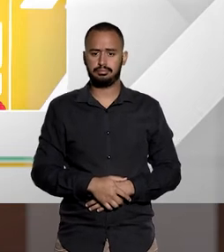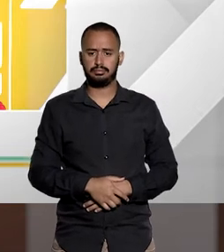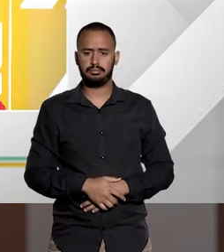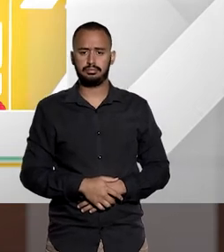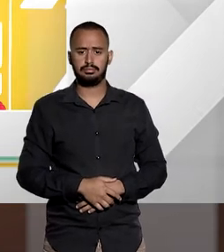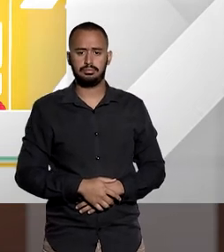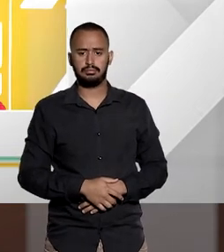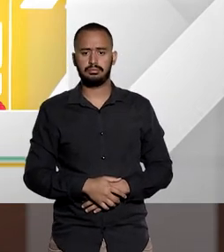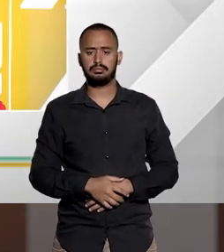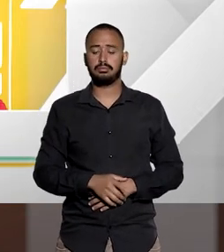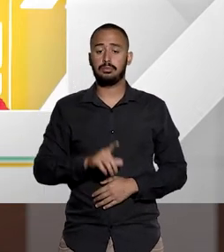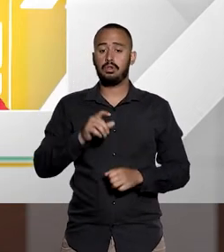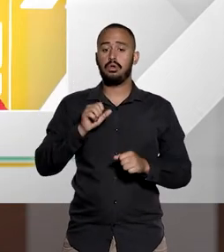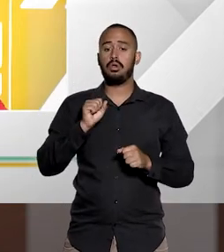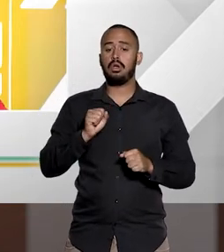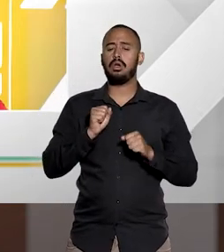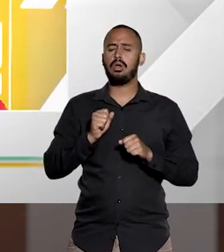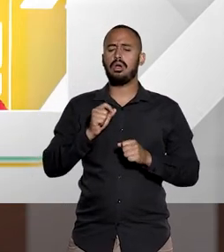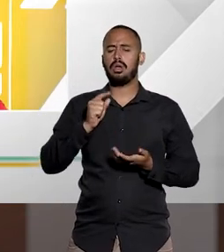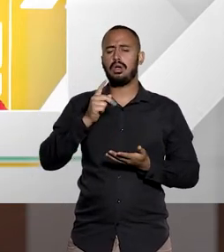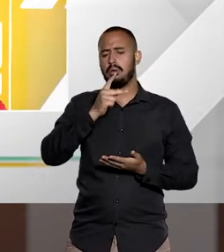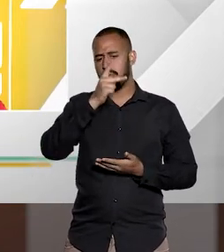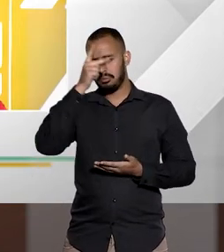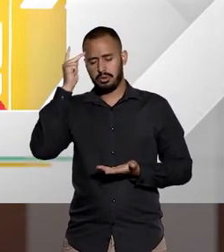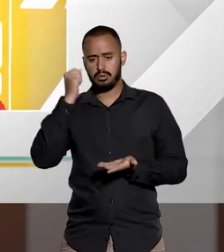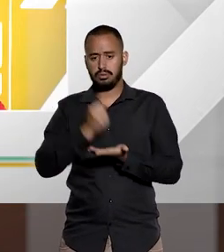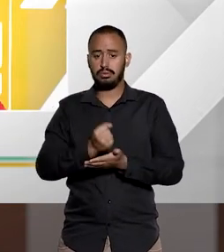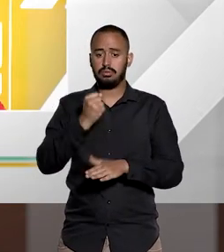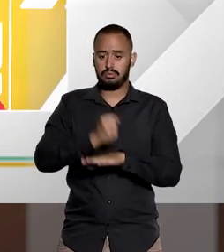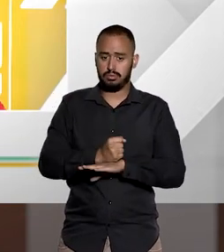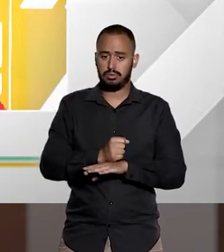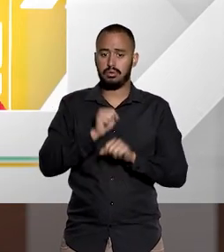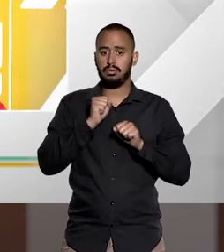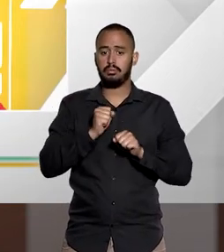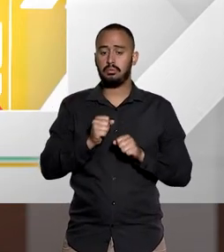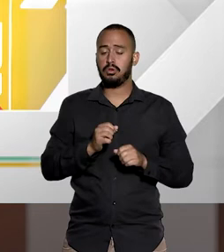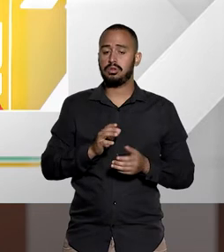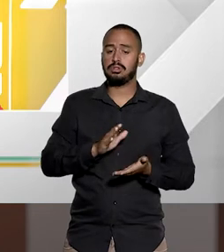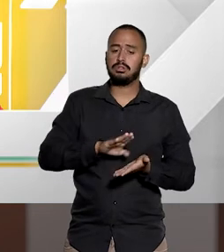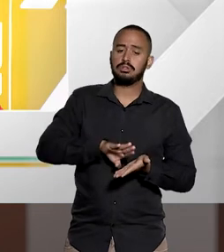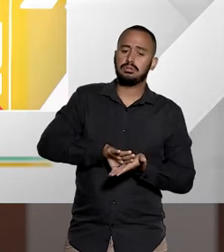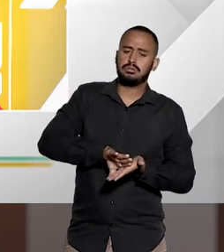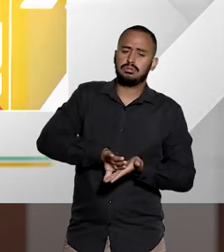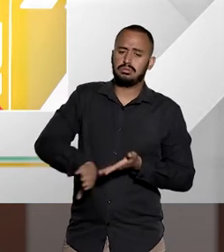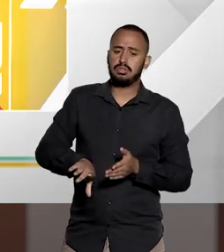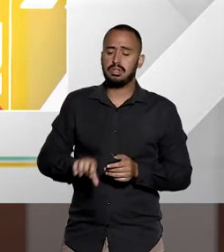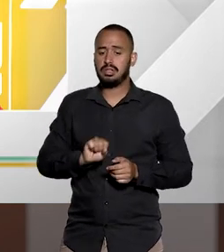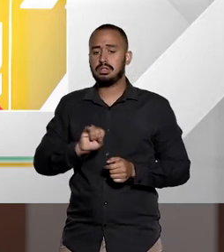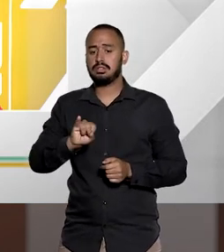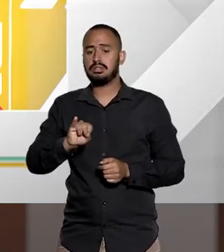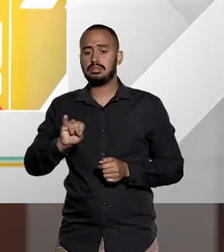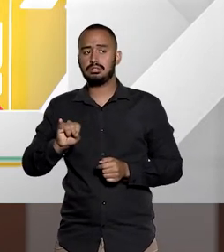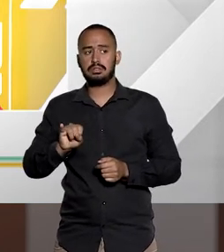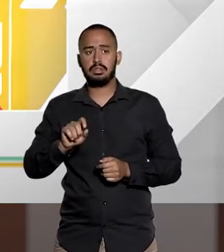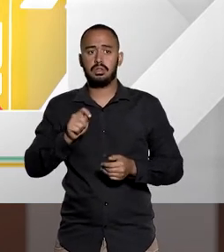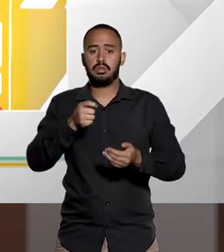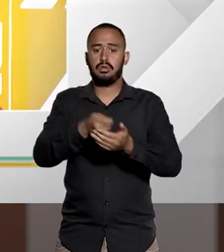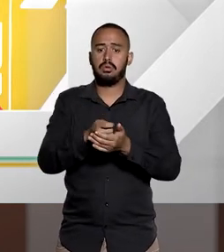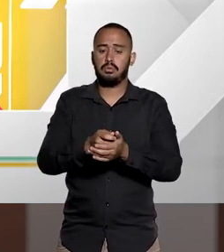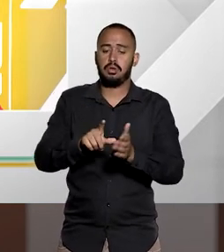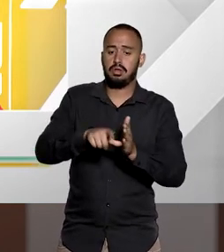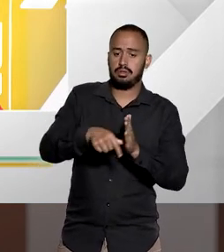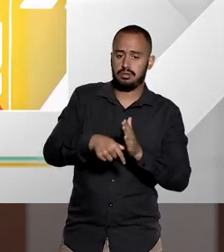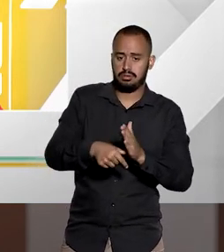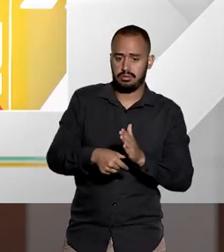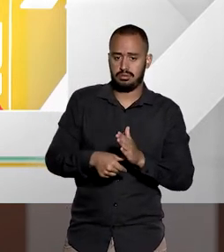Professor Irene, o contratado ele pode suspender o cumprimento das próprias obrigações se houver atraso do pagamento devido